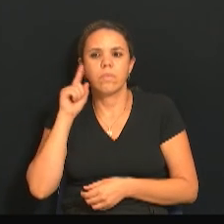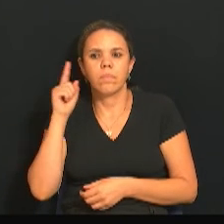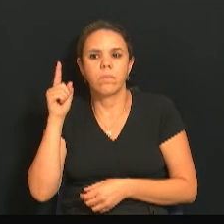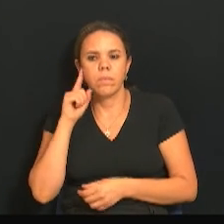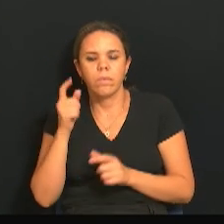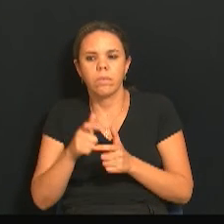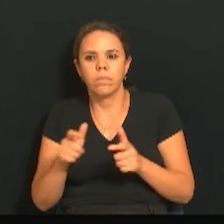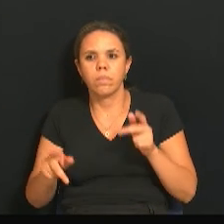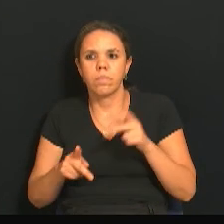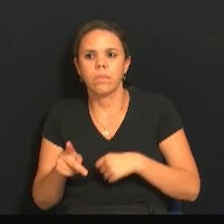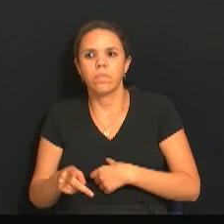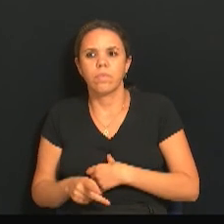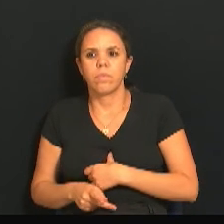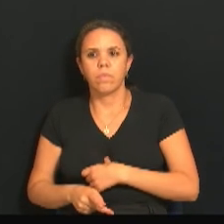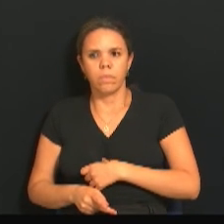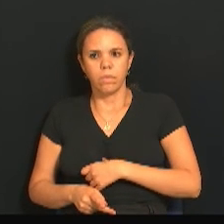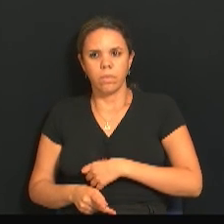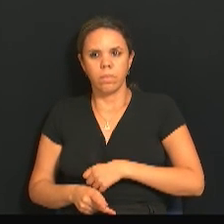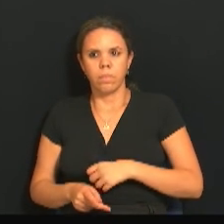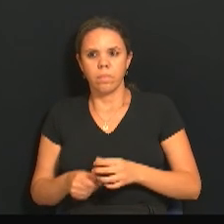grande de pessoas.